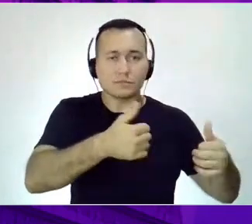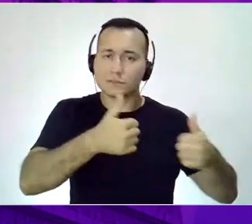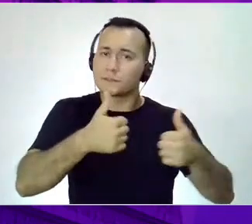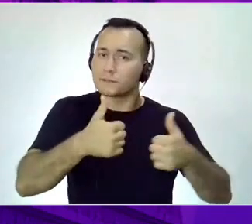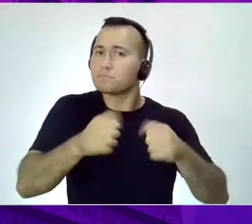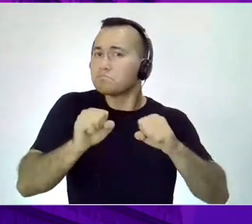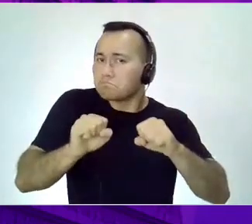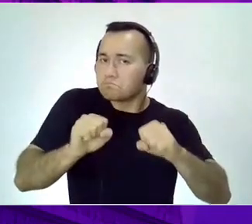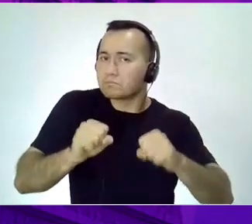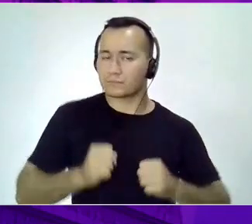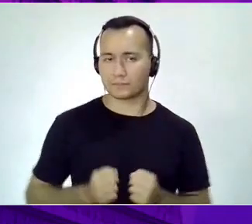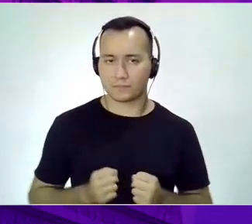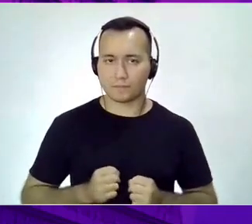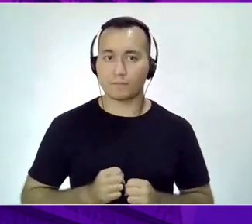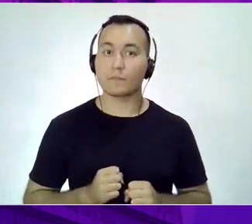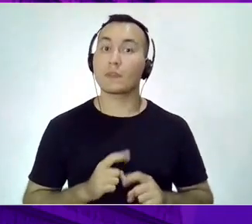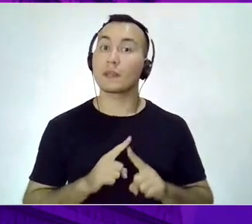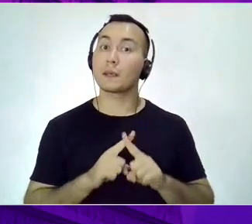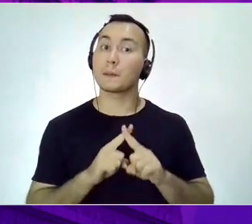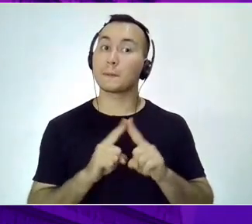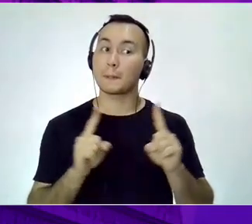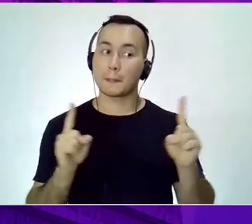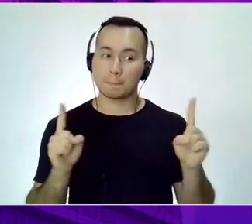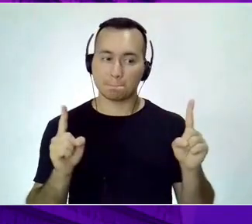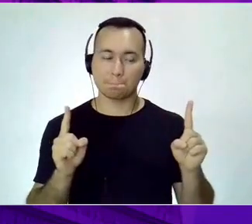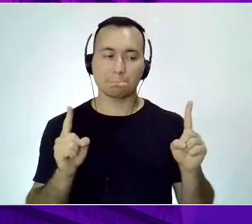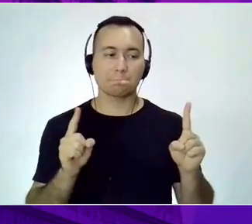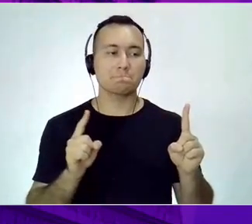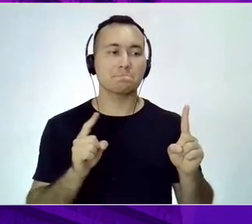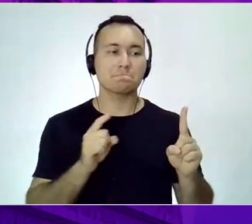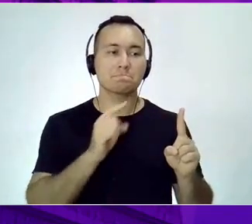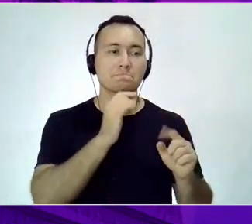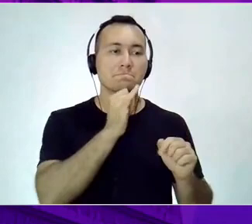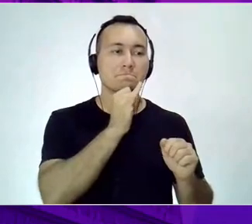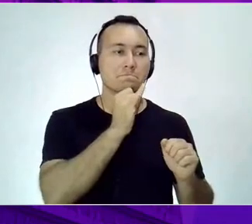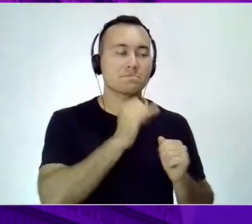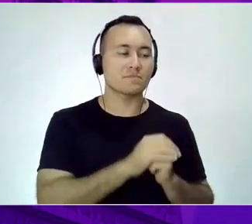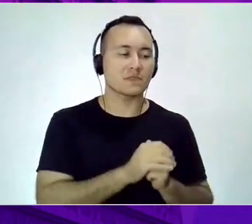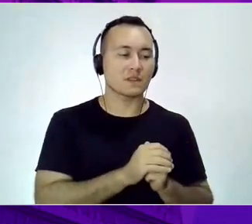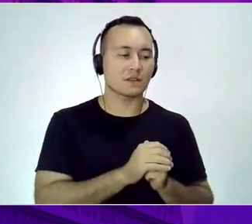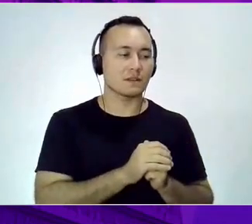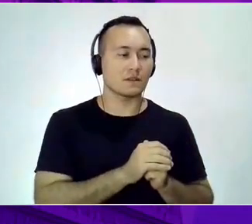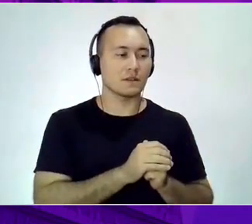eu vou ter problemas. Essas variações são difíceis de prever, ok?